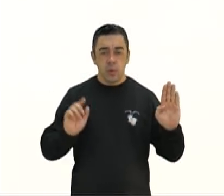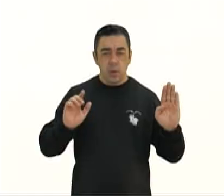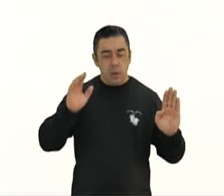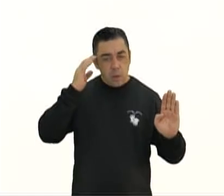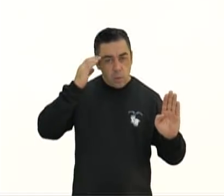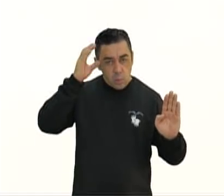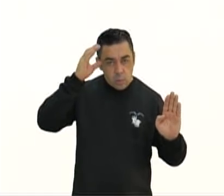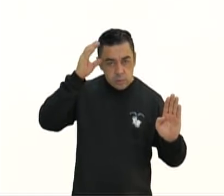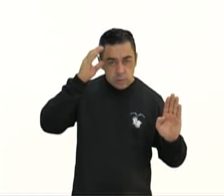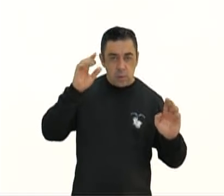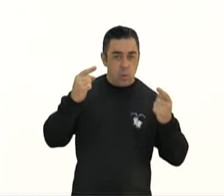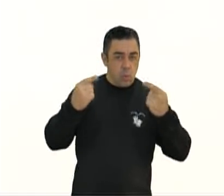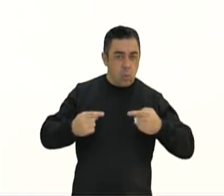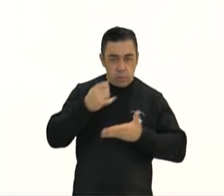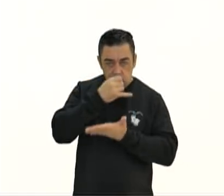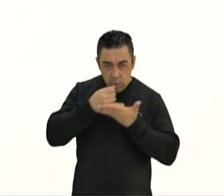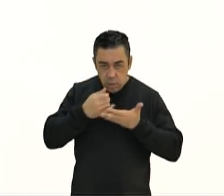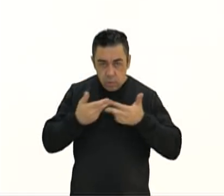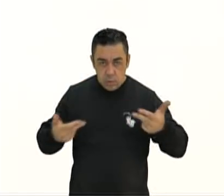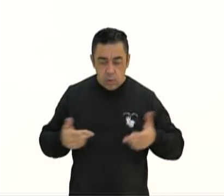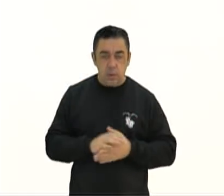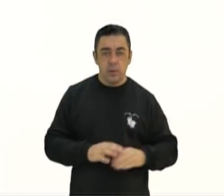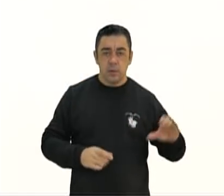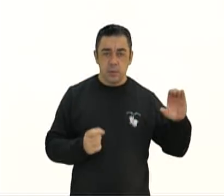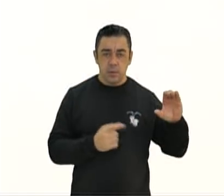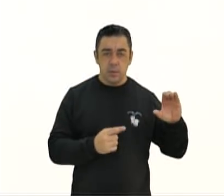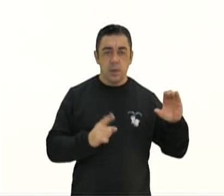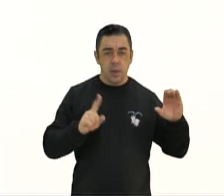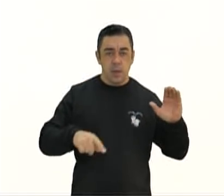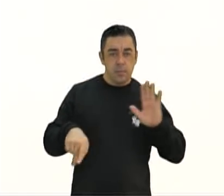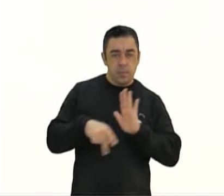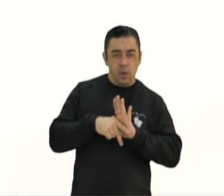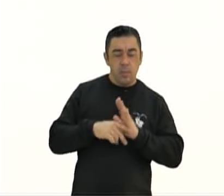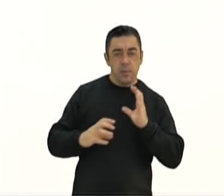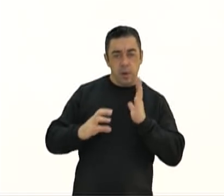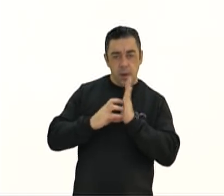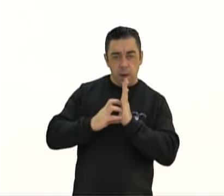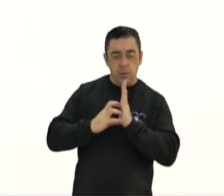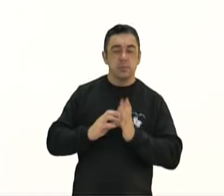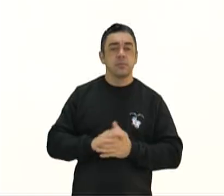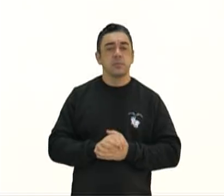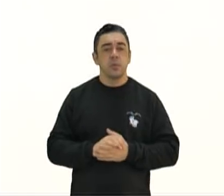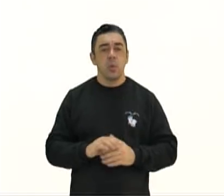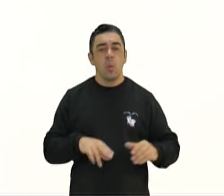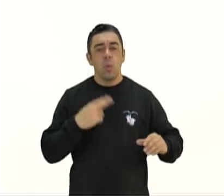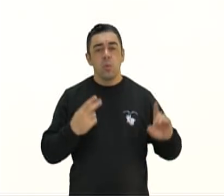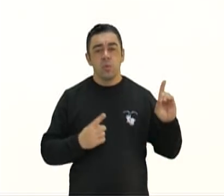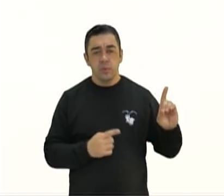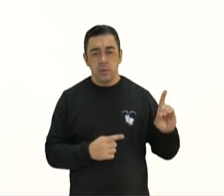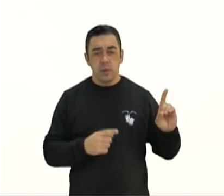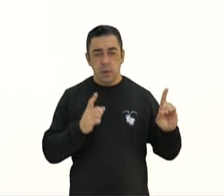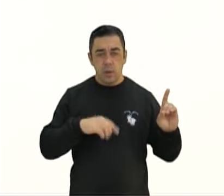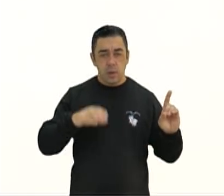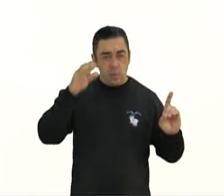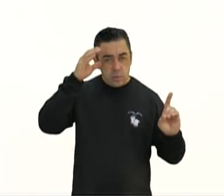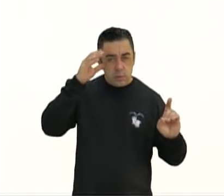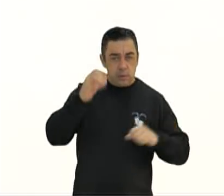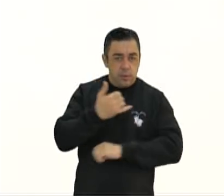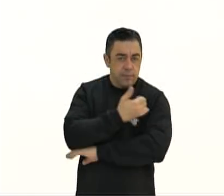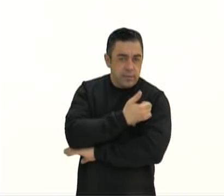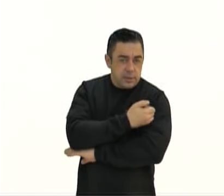as drogas, C. Conscientização da AIDS ou D. Conscientização para a